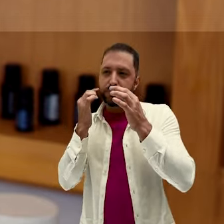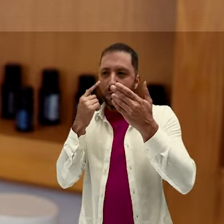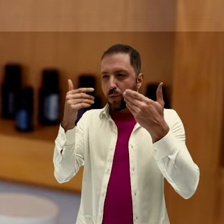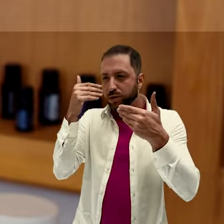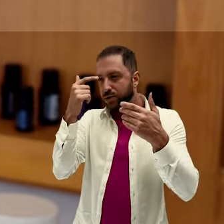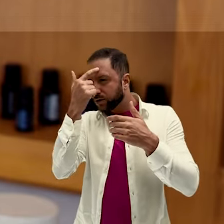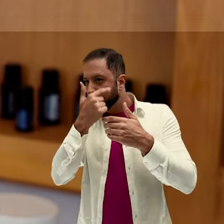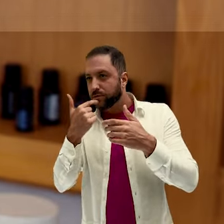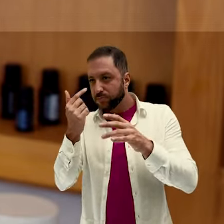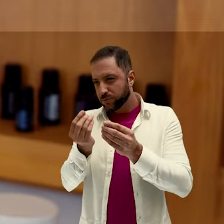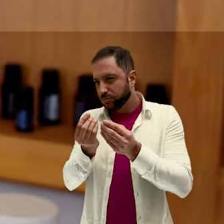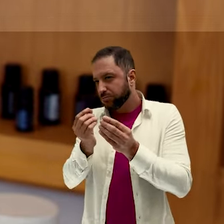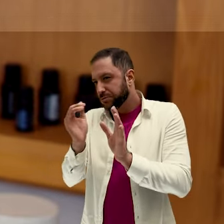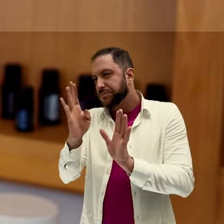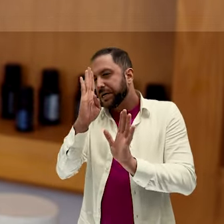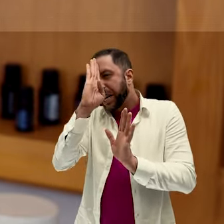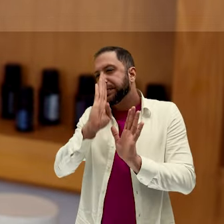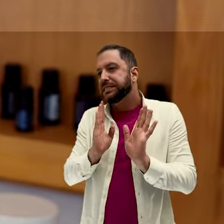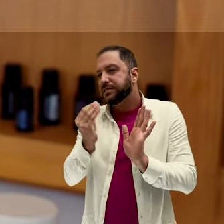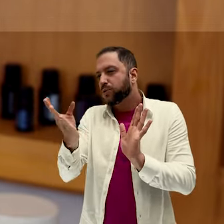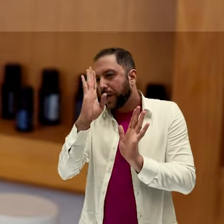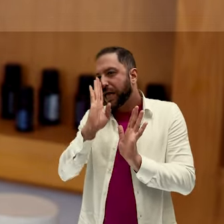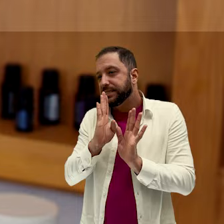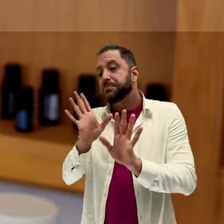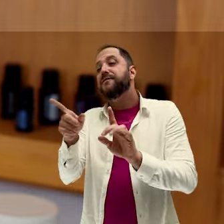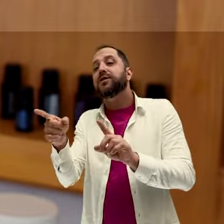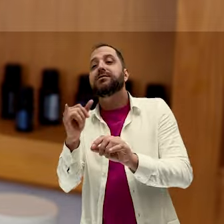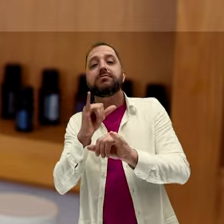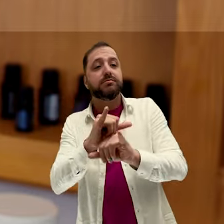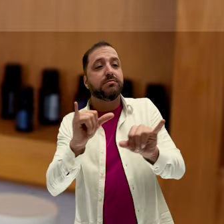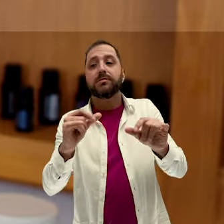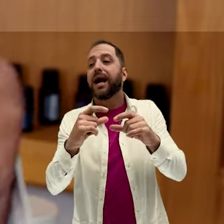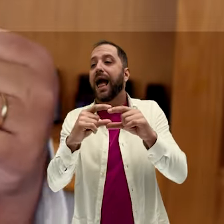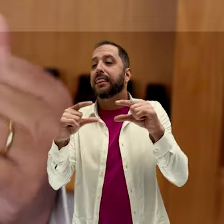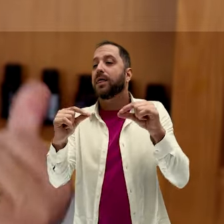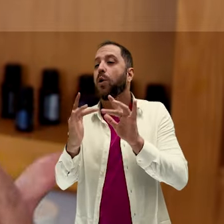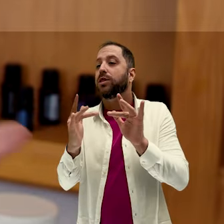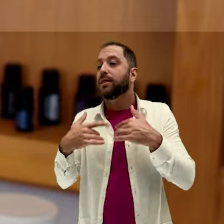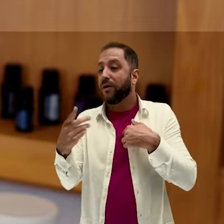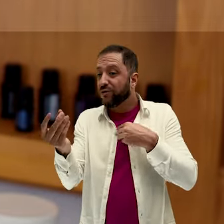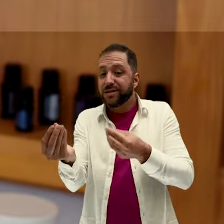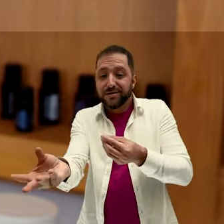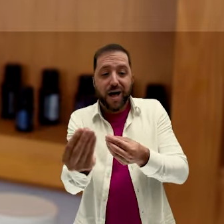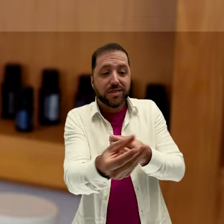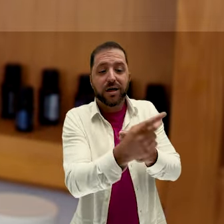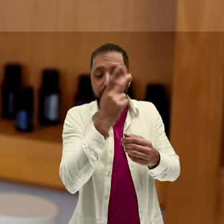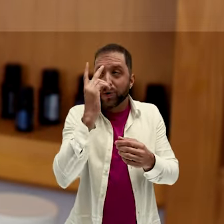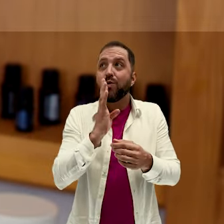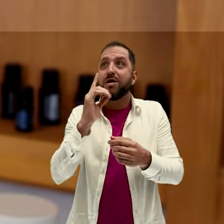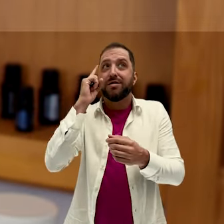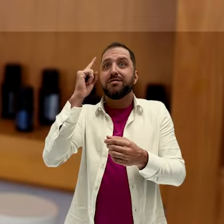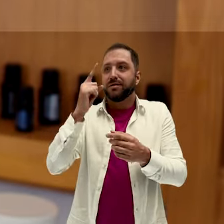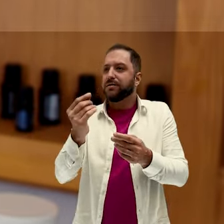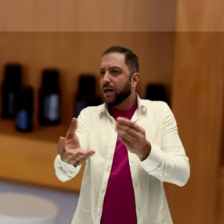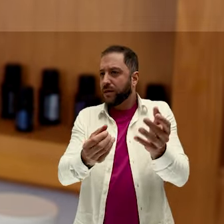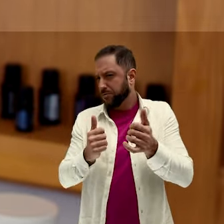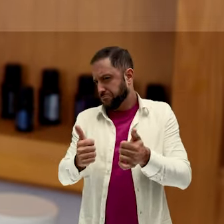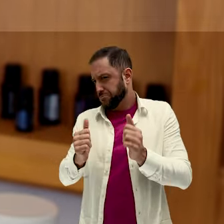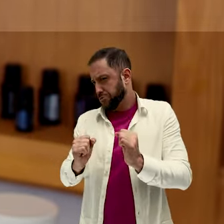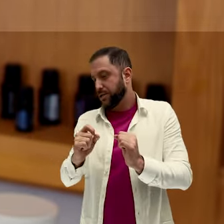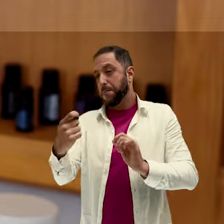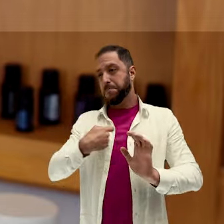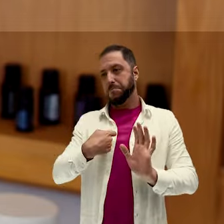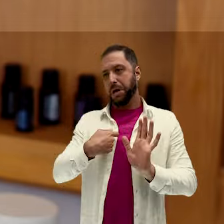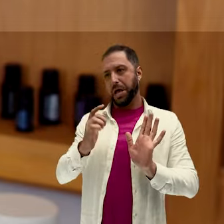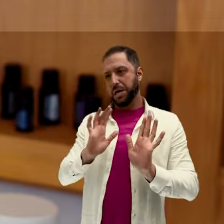facial e você só divulga os meus cartões. Você divulga, fala, olha, a Vânia trabalha ali, a Vânia assim, essa...